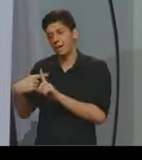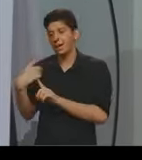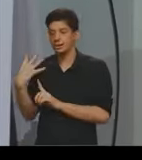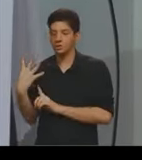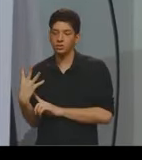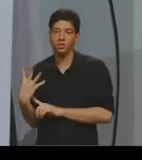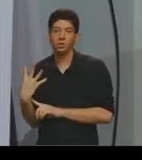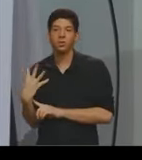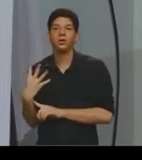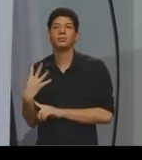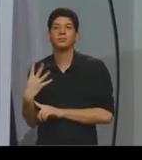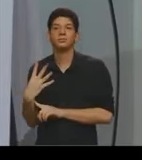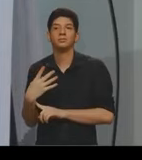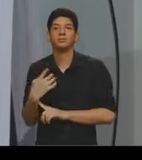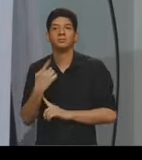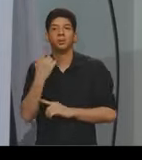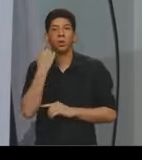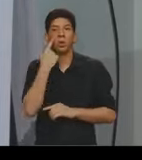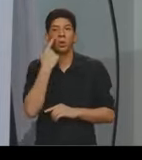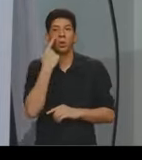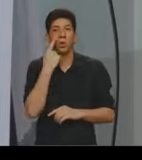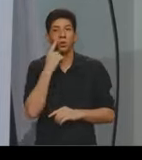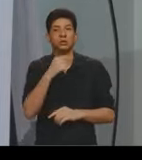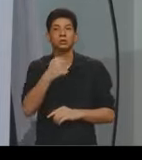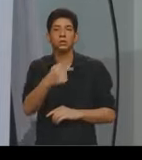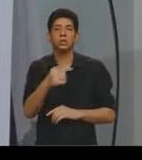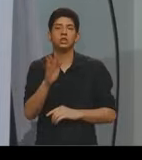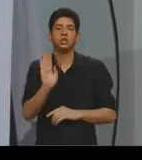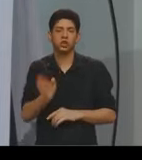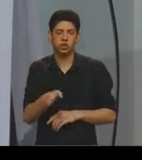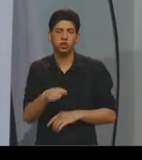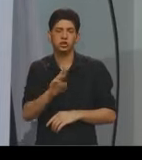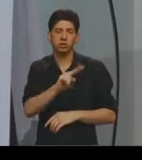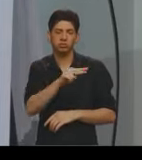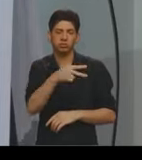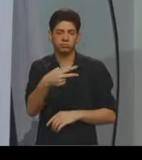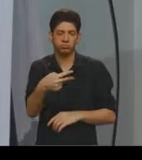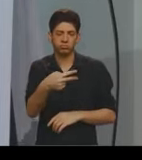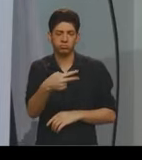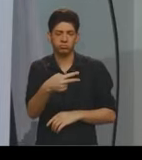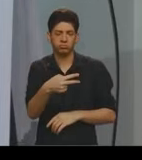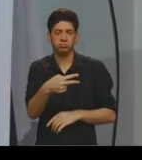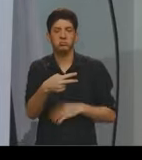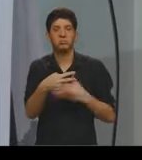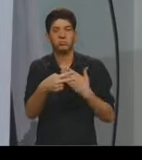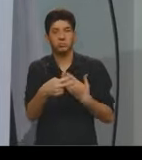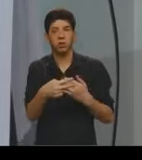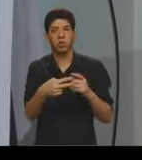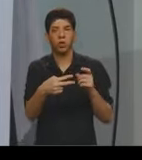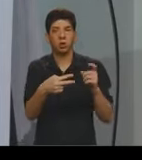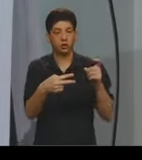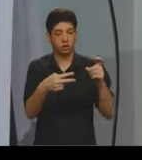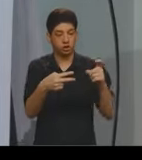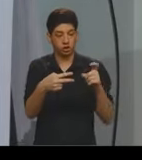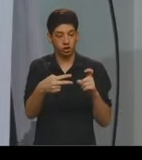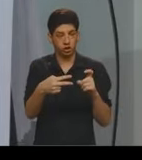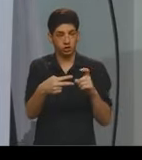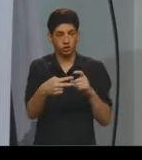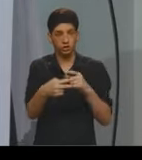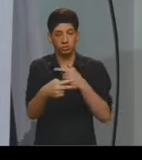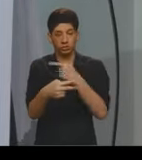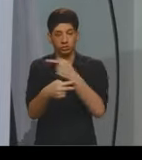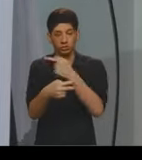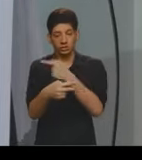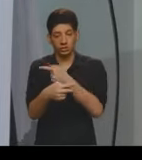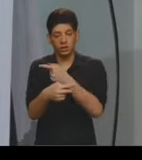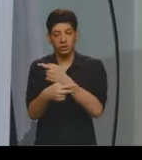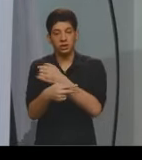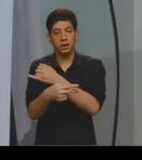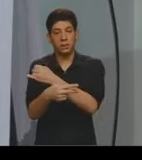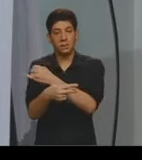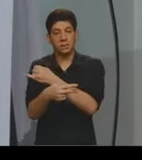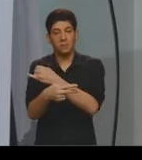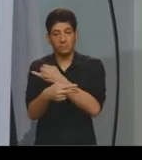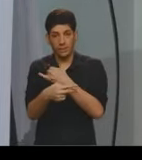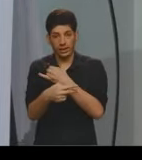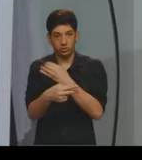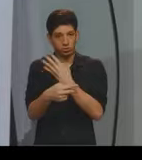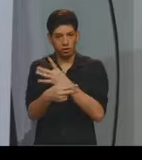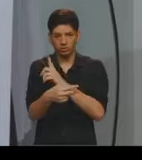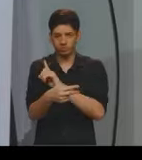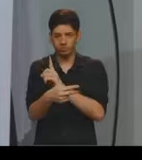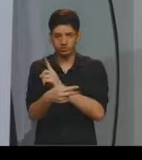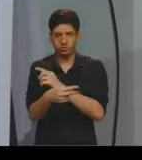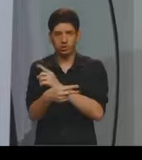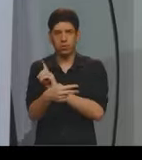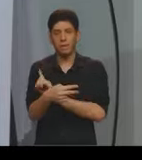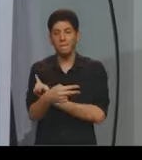para cá, o 7 já está do lado de lá, então eu mantenho o sinal do 7. Então, esse menos 4 vai passar para cá